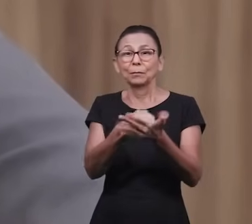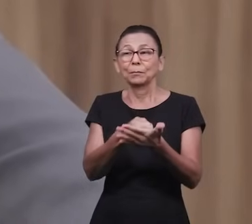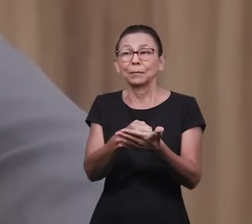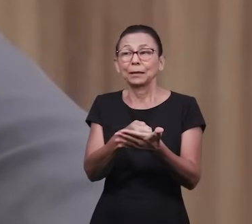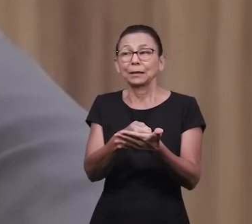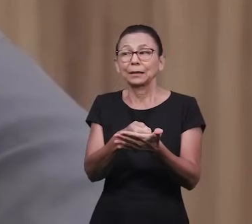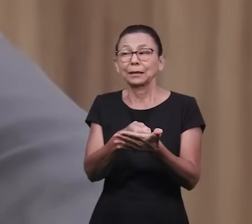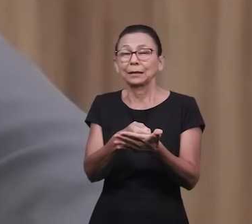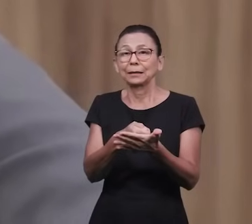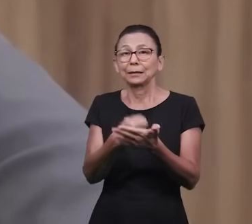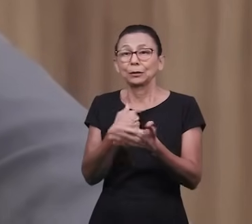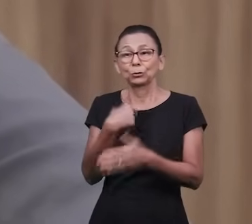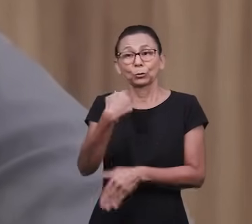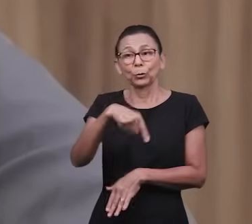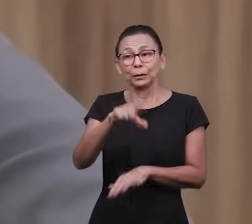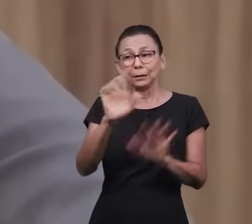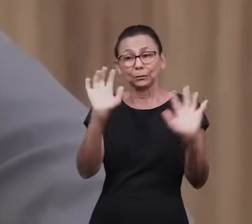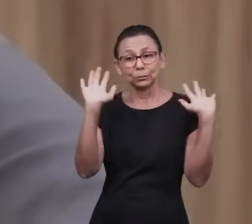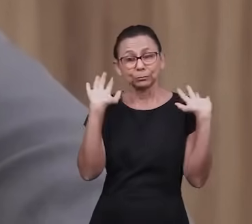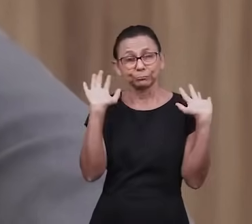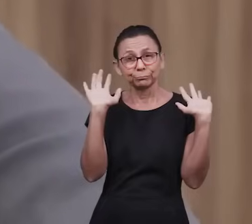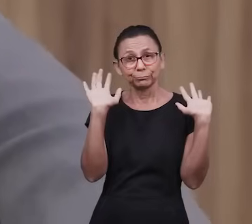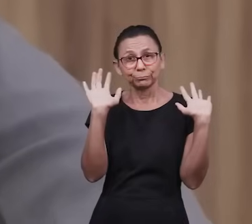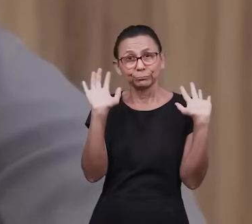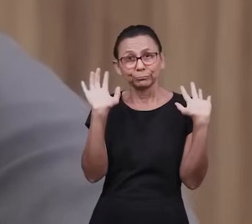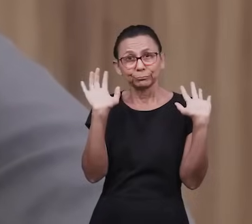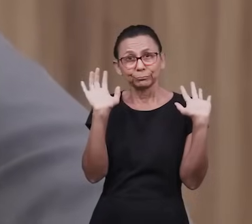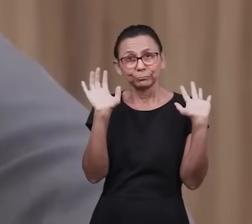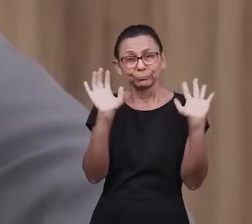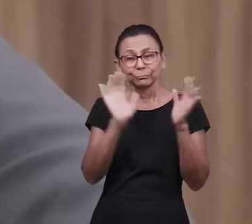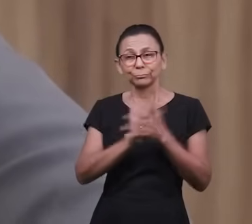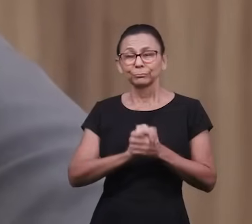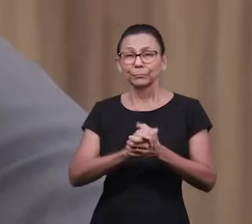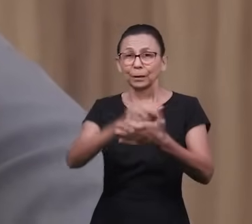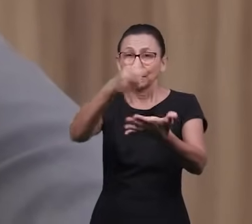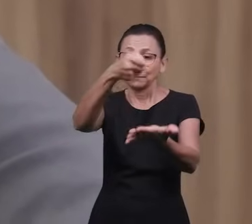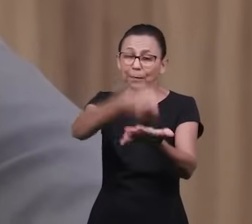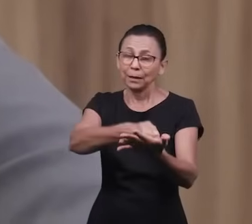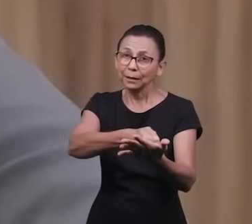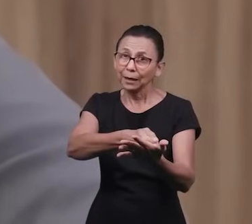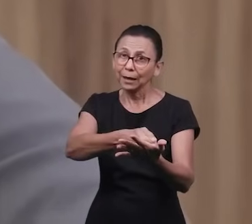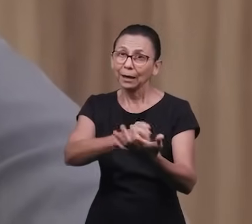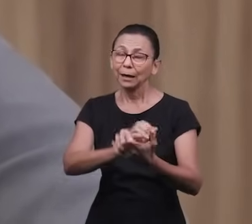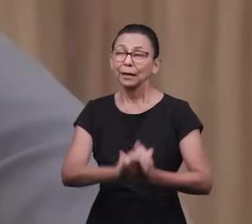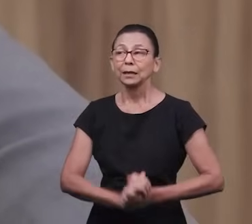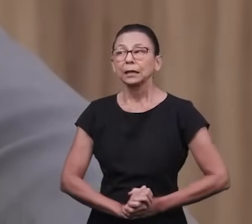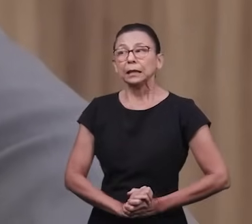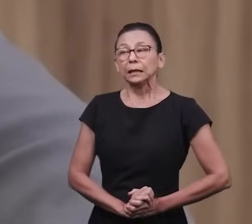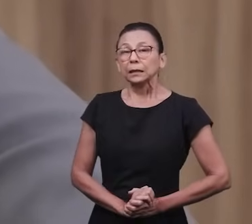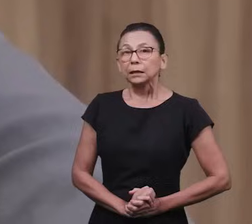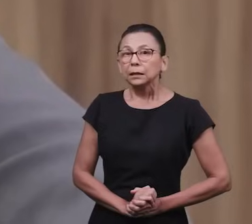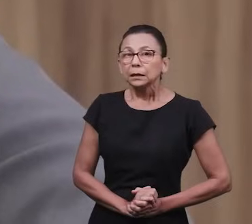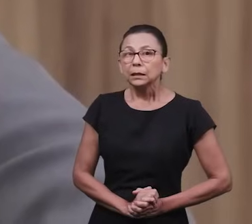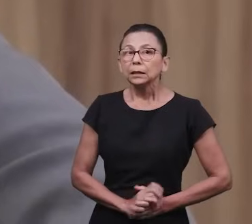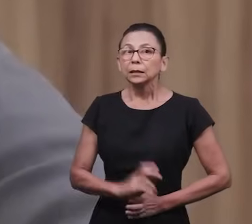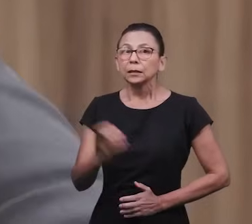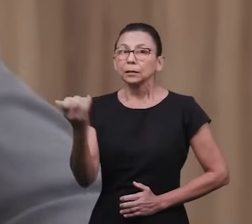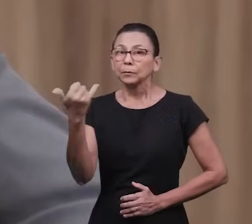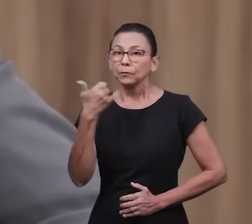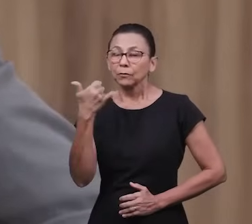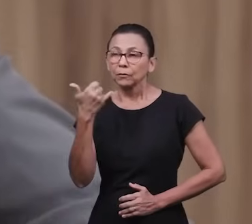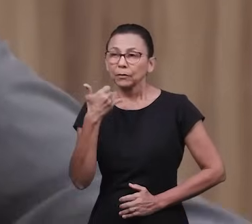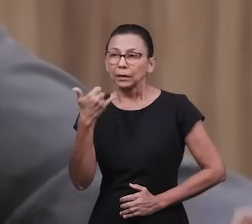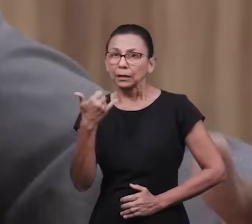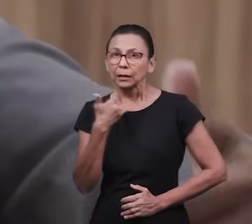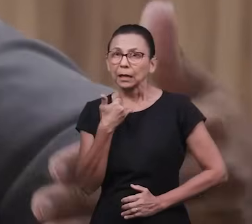condição de pagar. E ela falou assim, e eu estou indo para lá, para fazer a matrícula. E eles já me informaram que